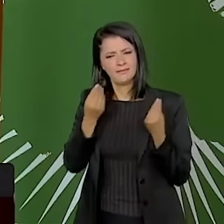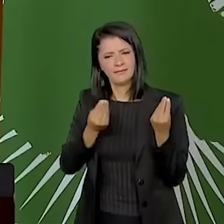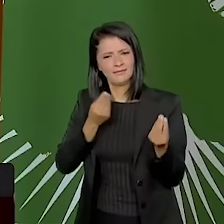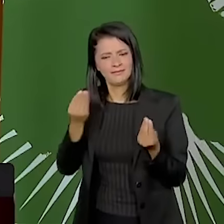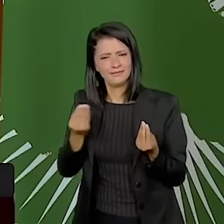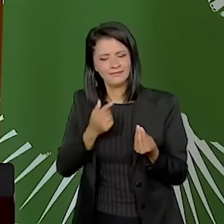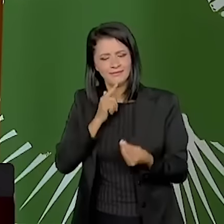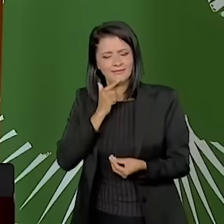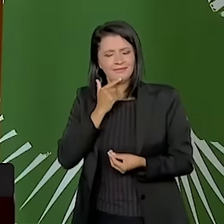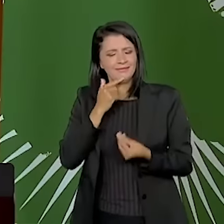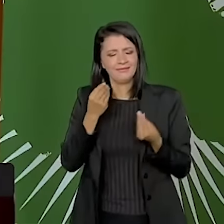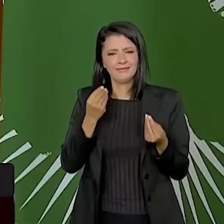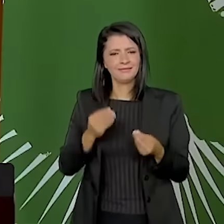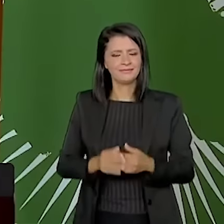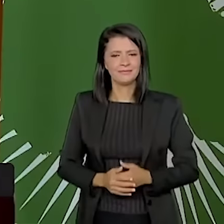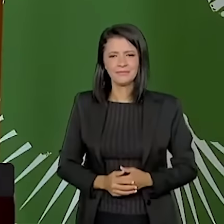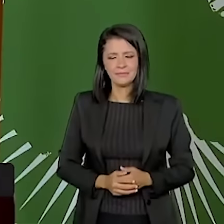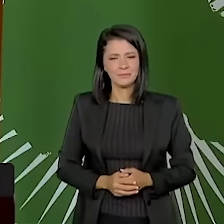é muito engraçado.